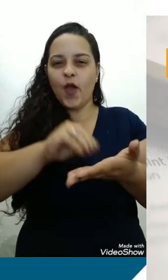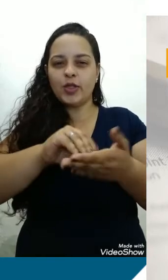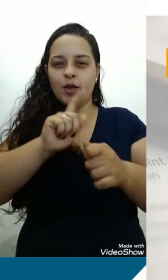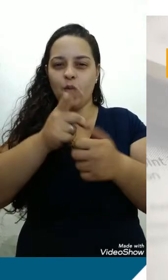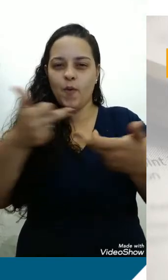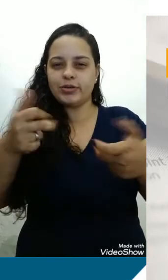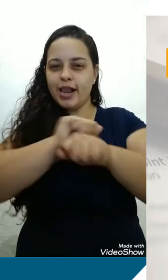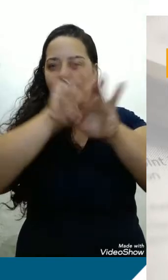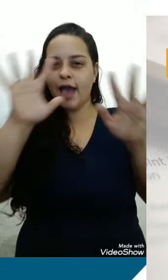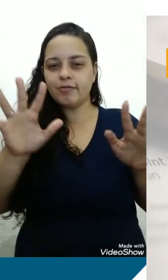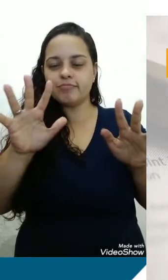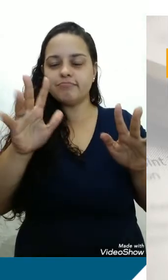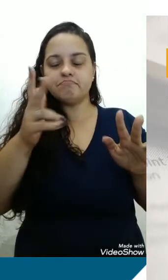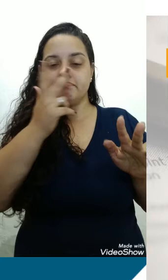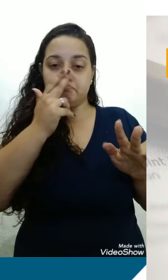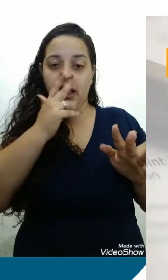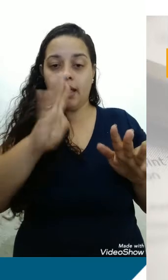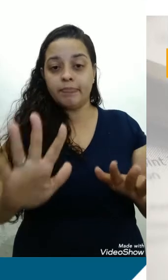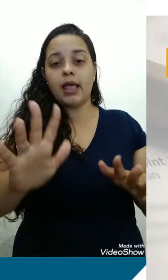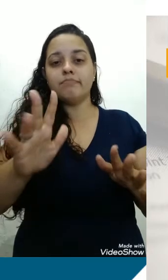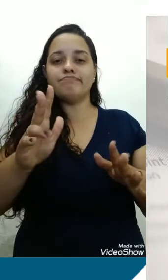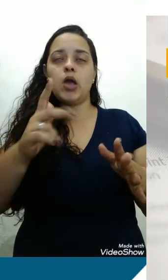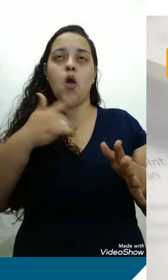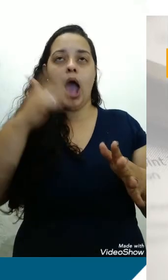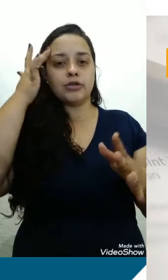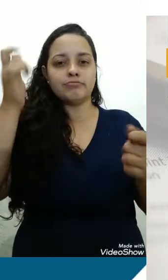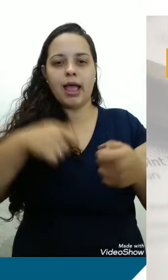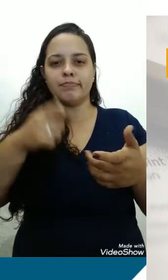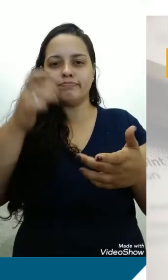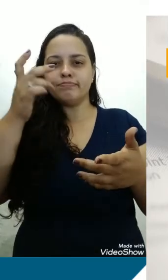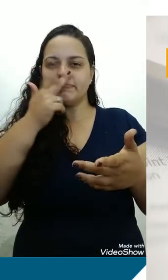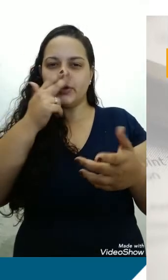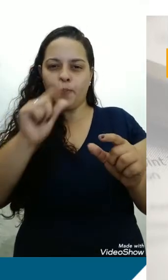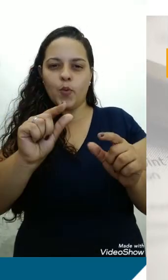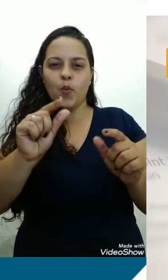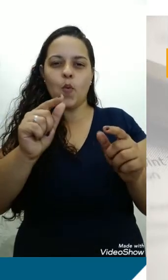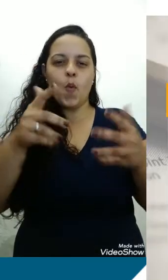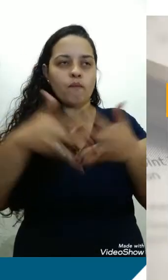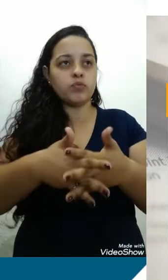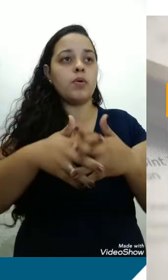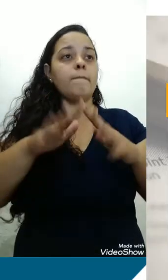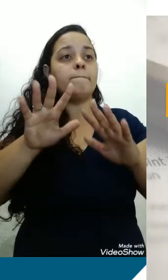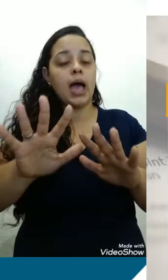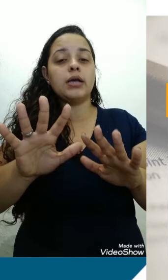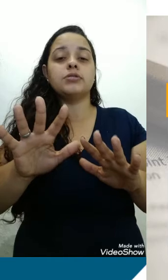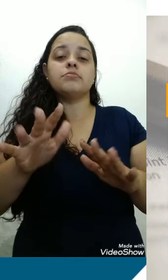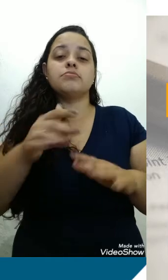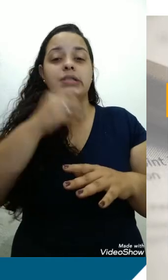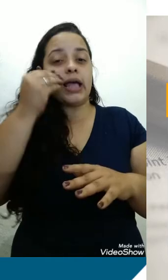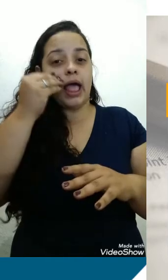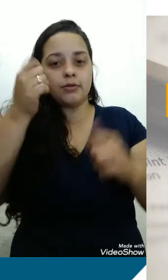o que a competência 2 avalia na sua redação. Mas, em outras palavras, o